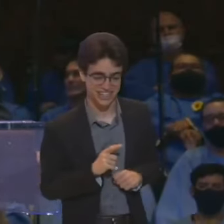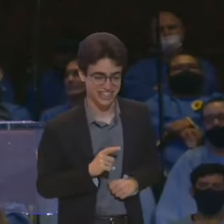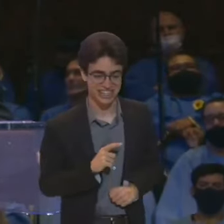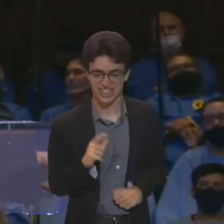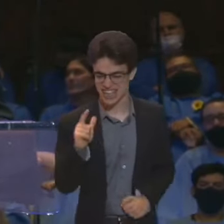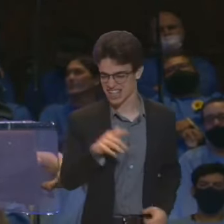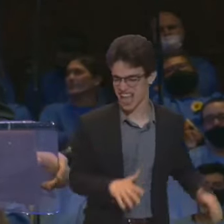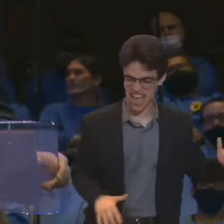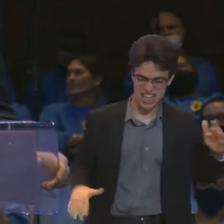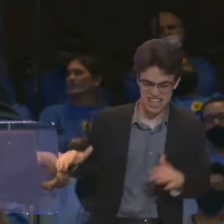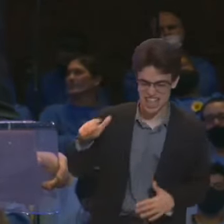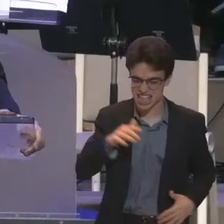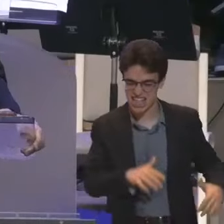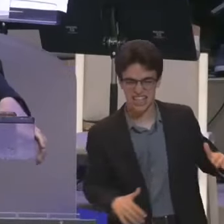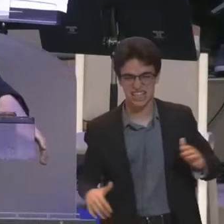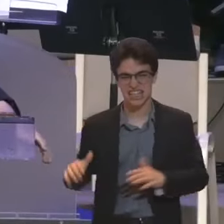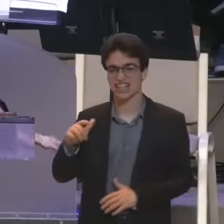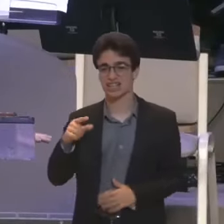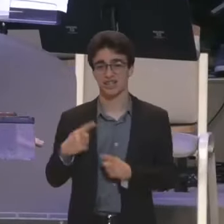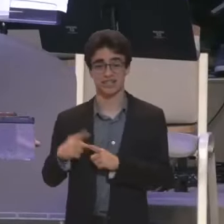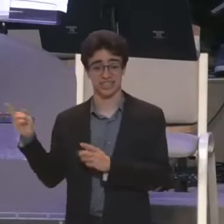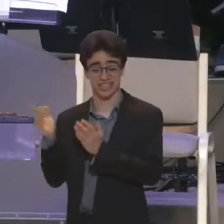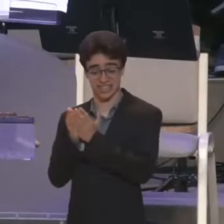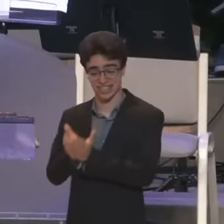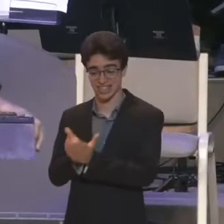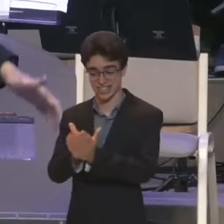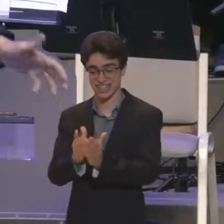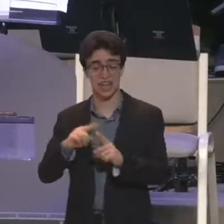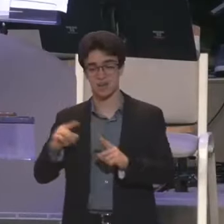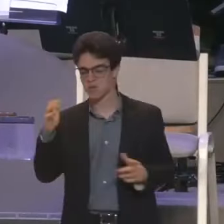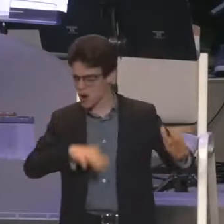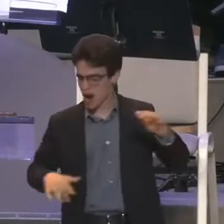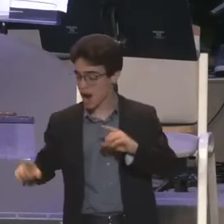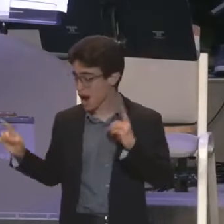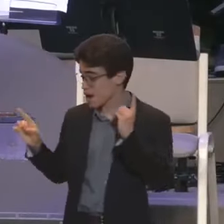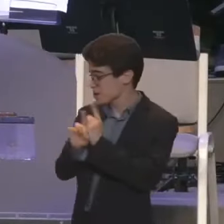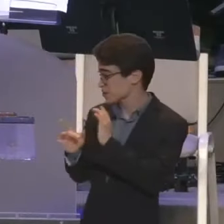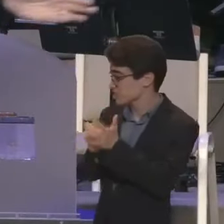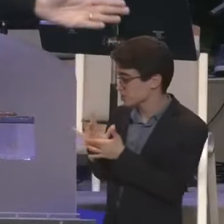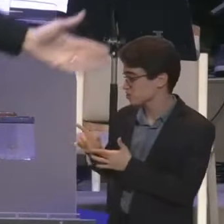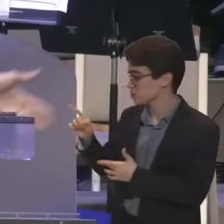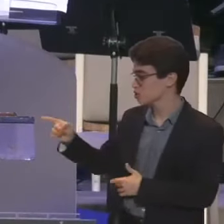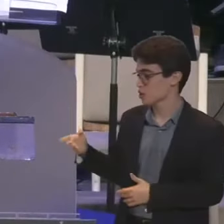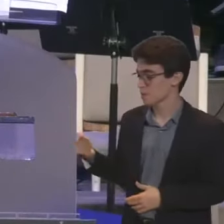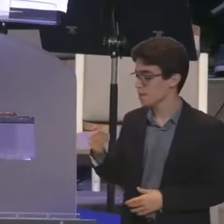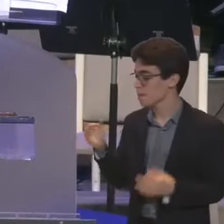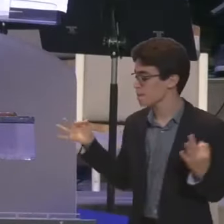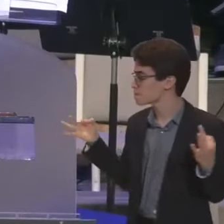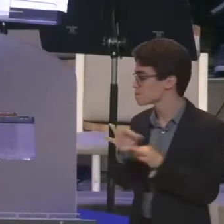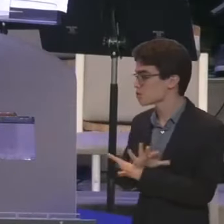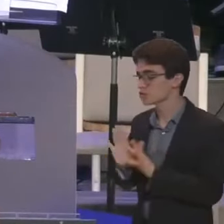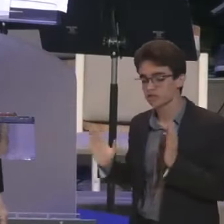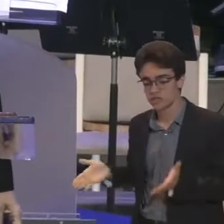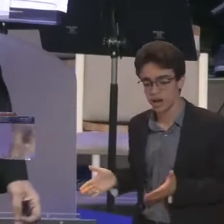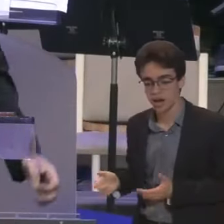metros, ele era bom, ele chegou antes dos outros que vinham no barquinho para encontrar Jesus, encontrou Jesus já com o peixe pronto, foi um milagre.